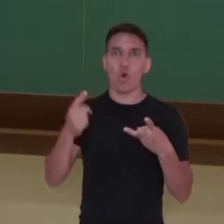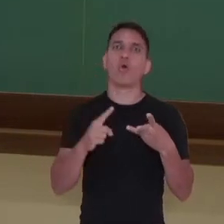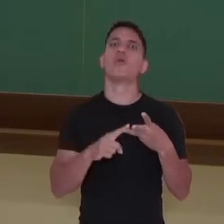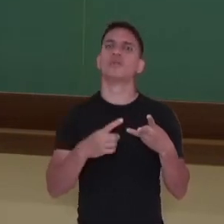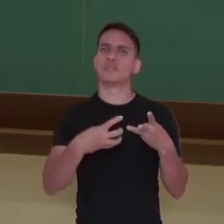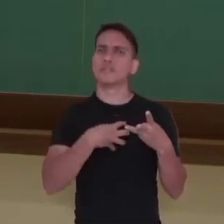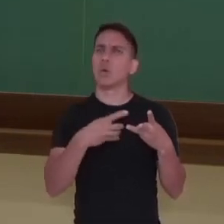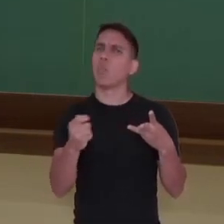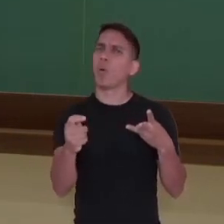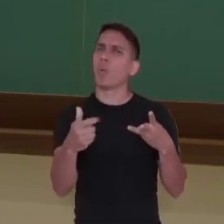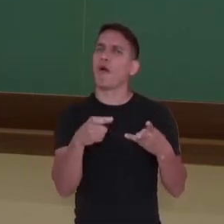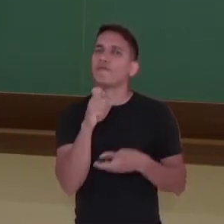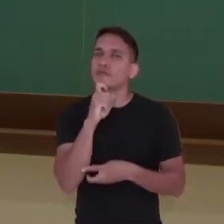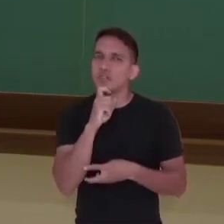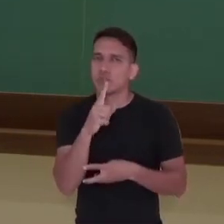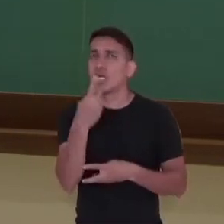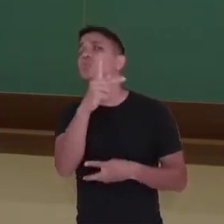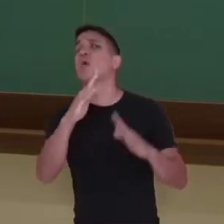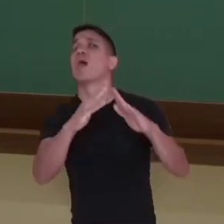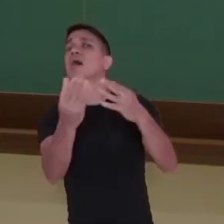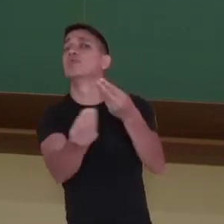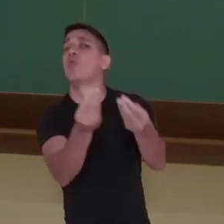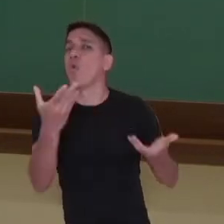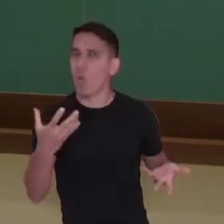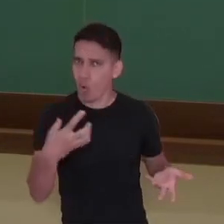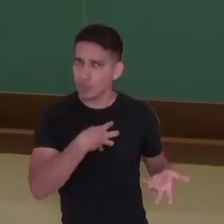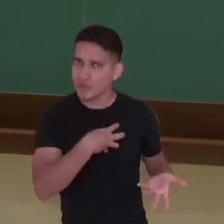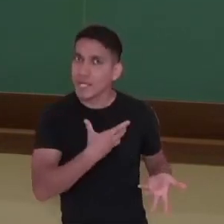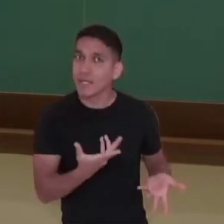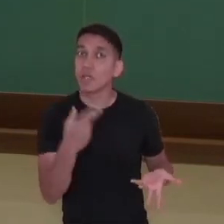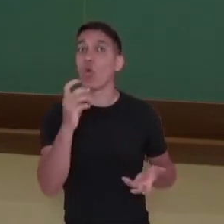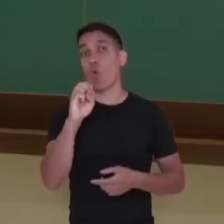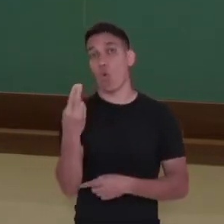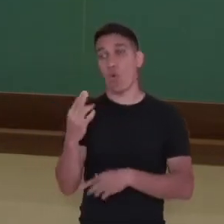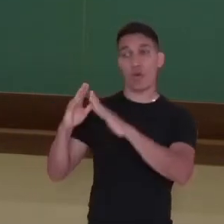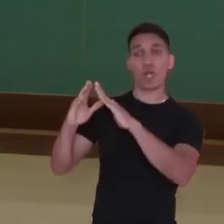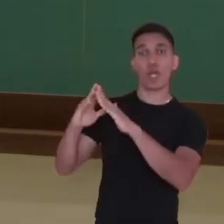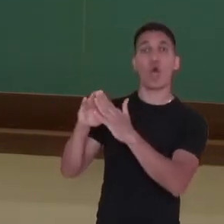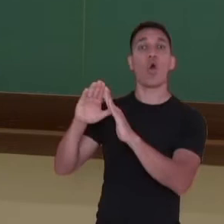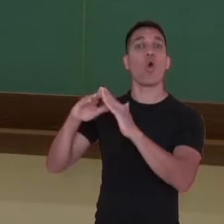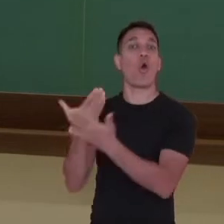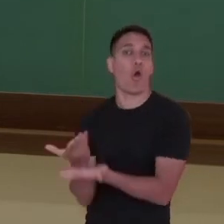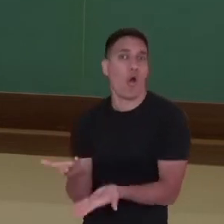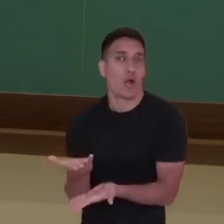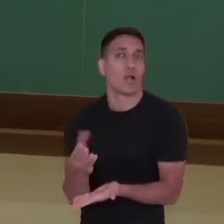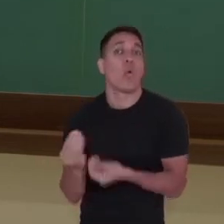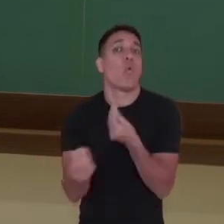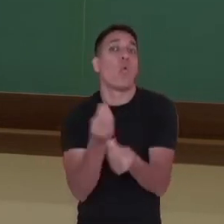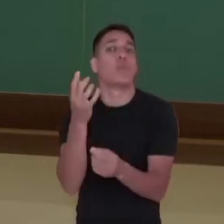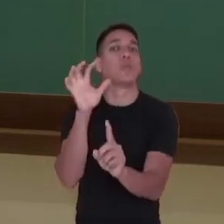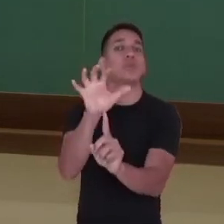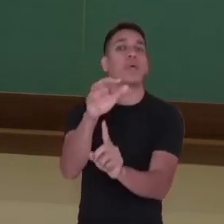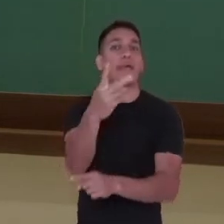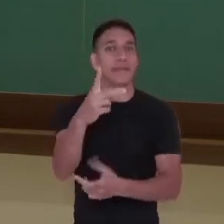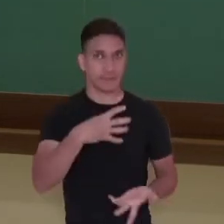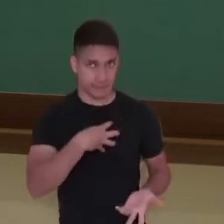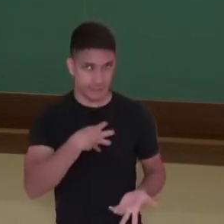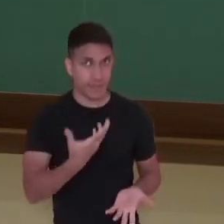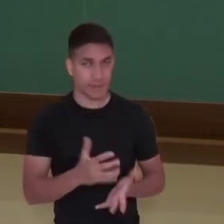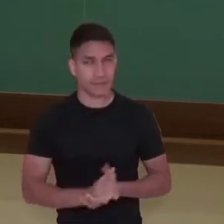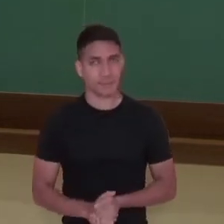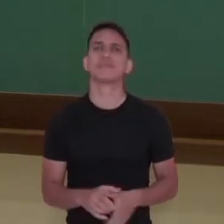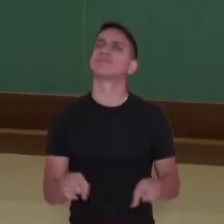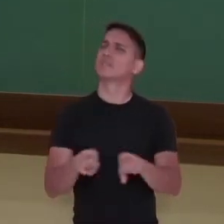um pouco frio. E aí na sua casa ou na escola, quais são os estímulos que você recebe? Além